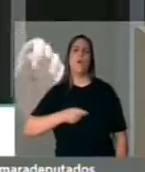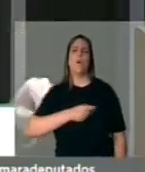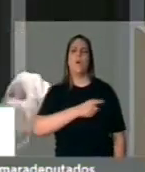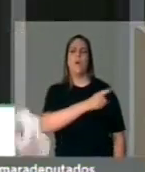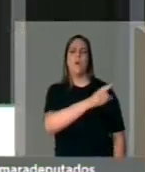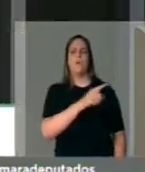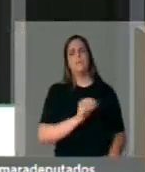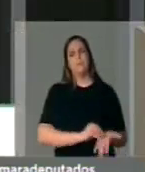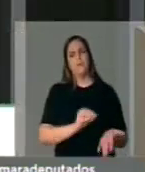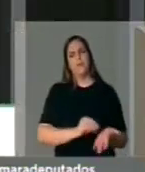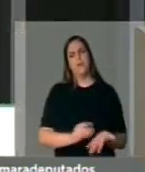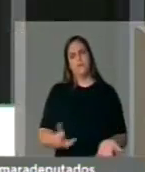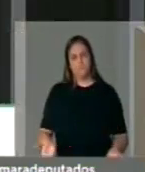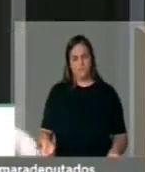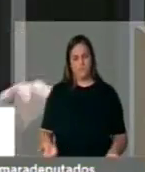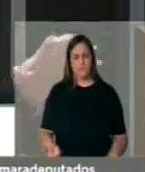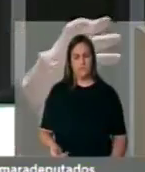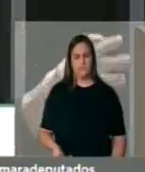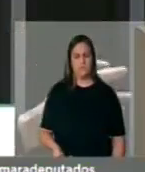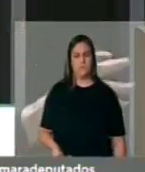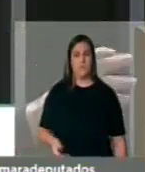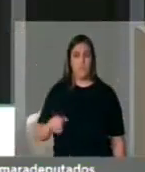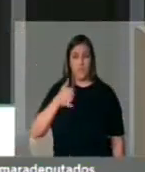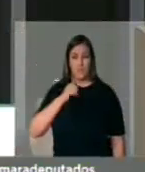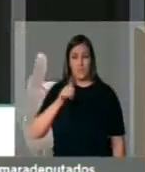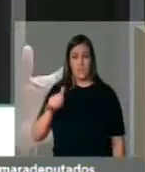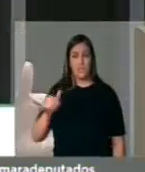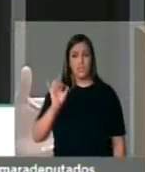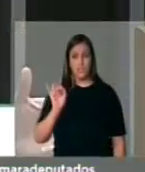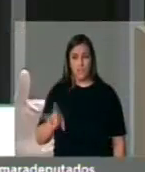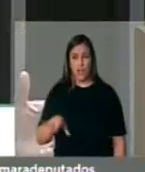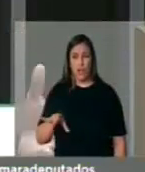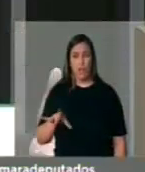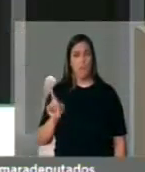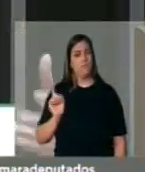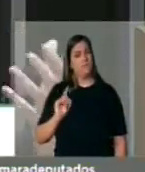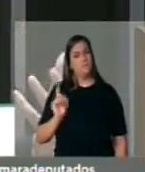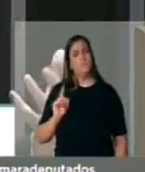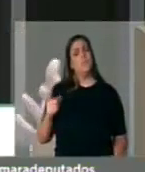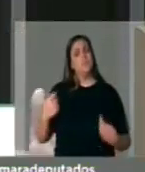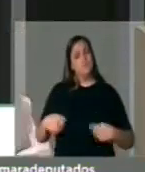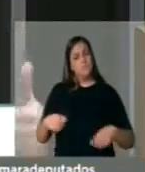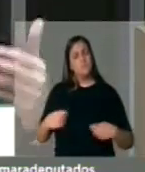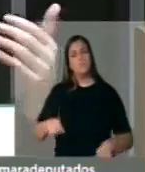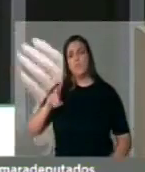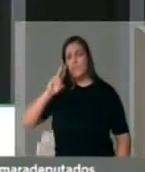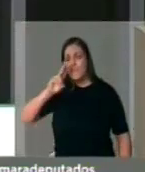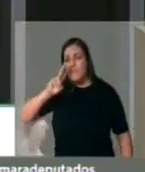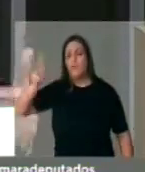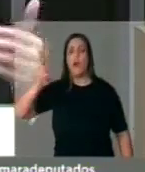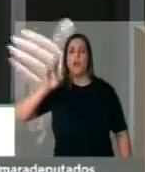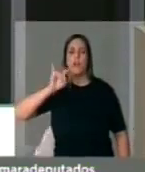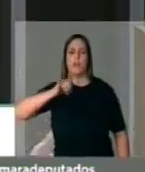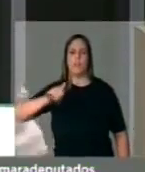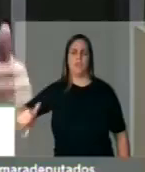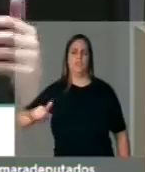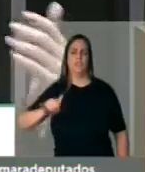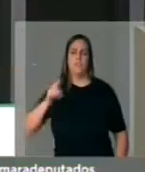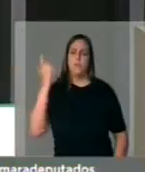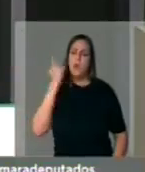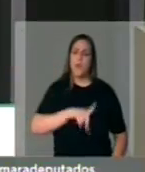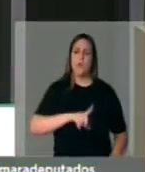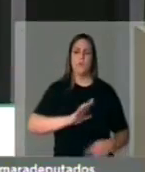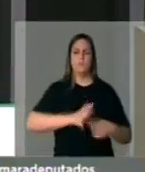É preciso também de que não tenha só energia elétrica, tem que ter energia elétrica, mas com força para trocar os tratores,